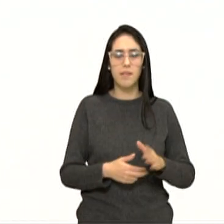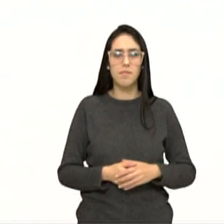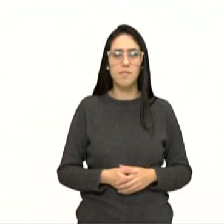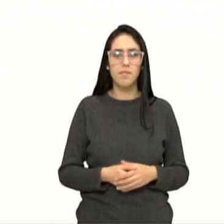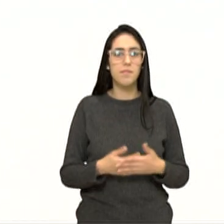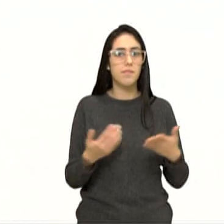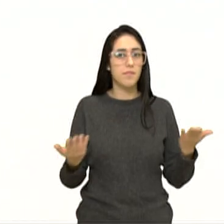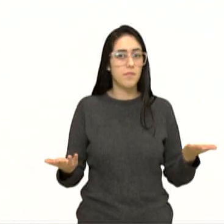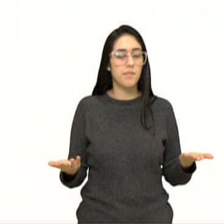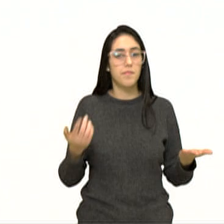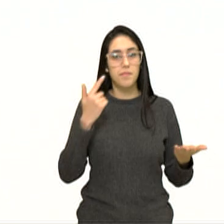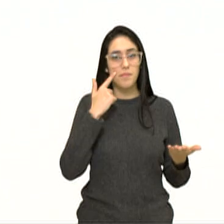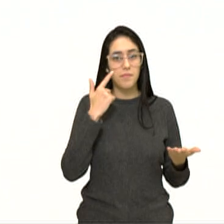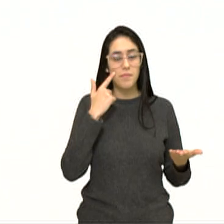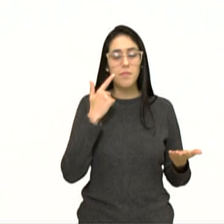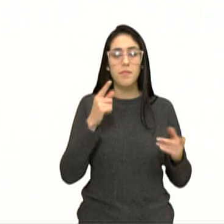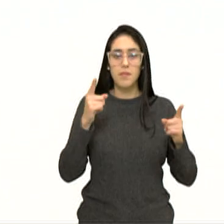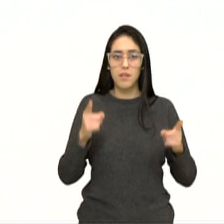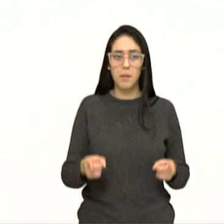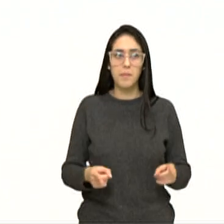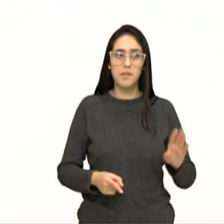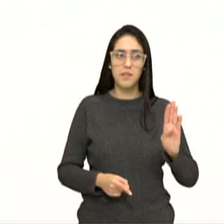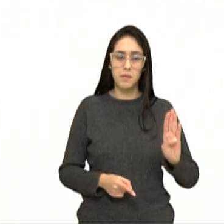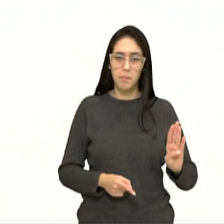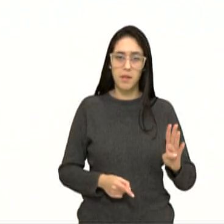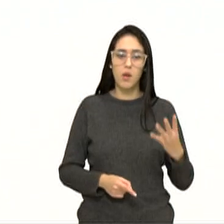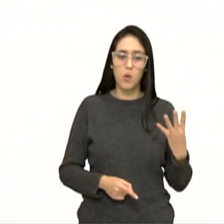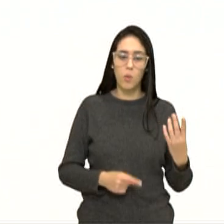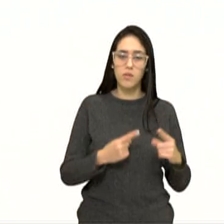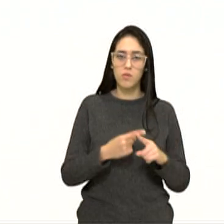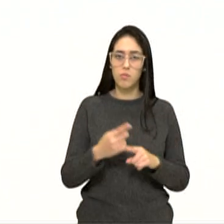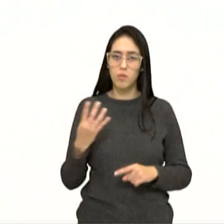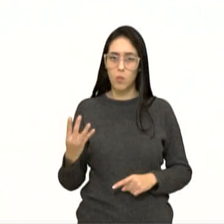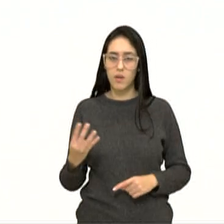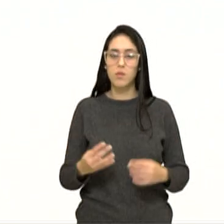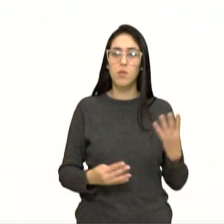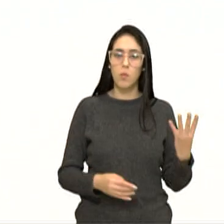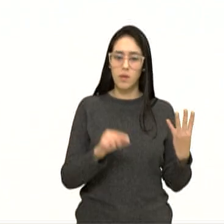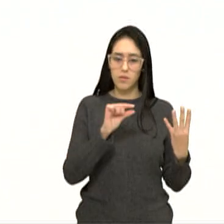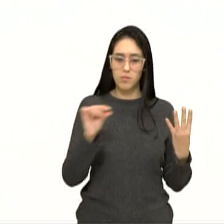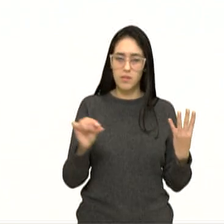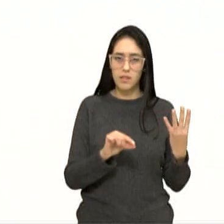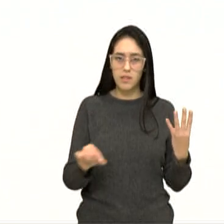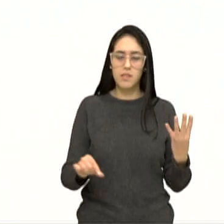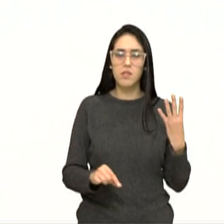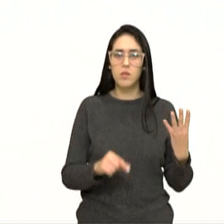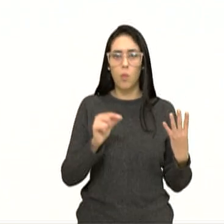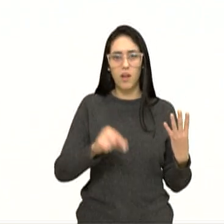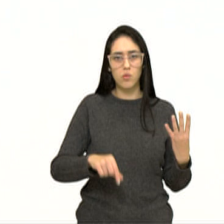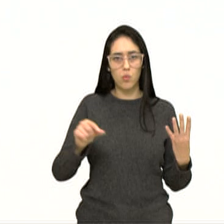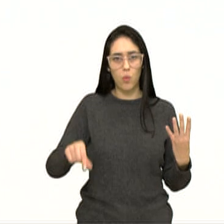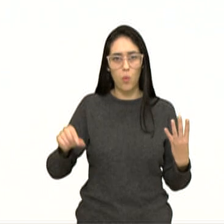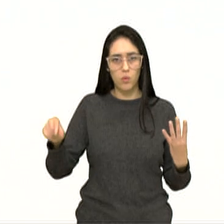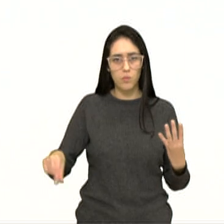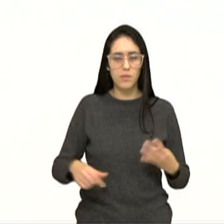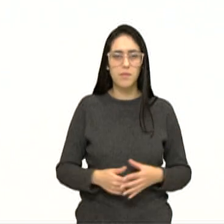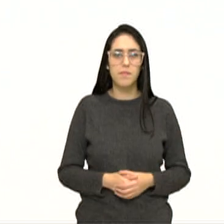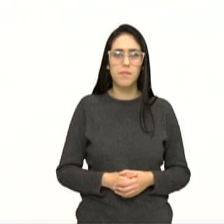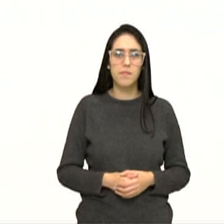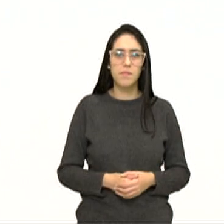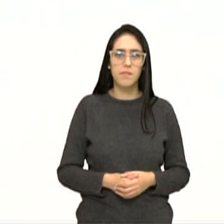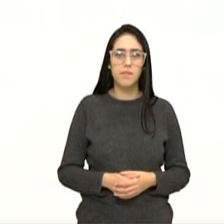observe aqui. A matriz B, 4x4, 4 linhas e 4 colunas. Quando ela